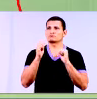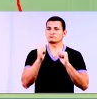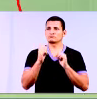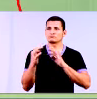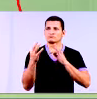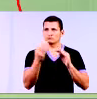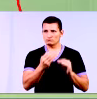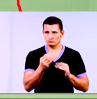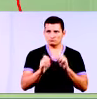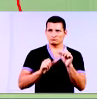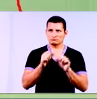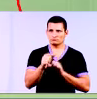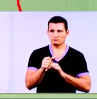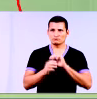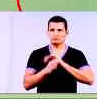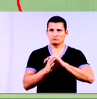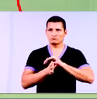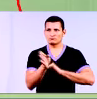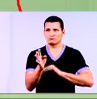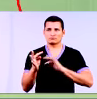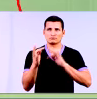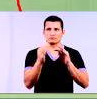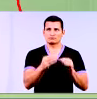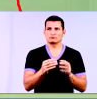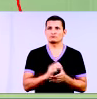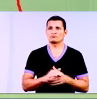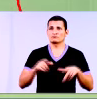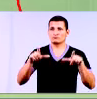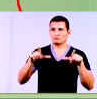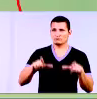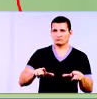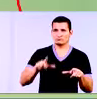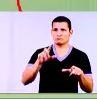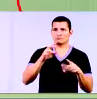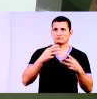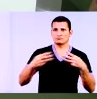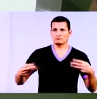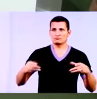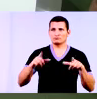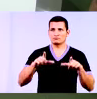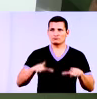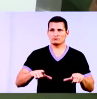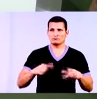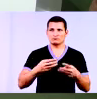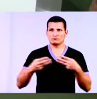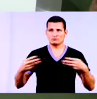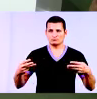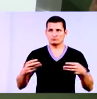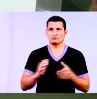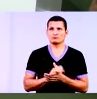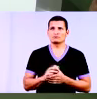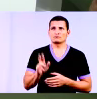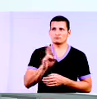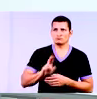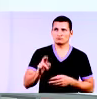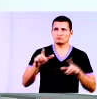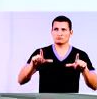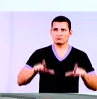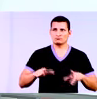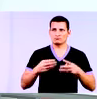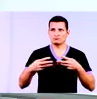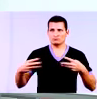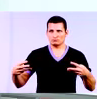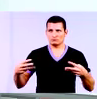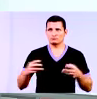entrada e saída. Ok? Placas de rede, né? É um negócio bastante interessante. Também, placa de rede. Exemplo, né? Eu estou usando as placas de rede,